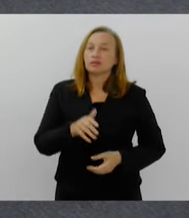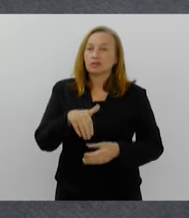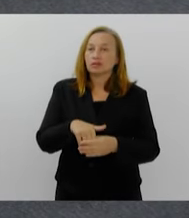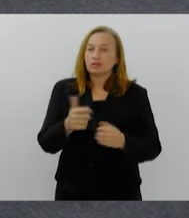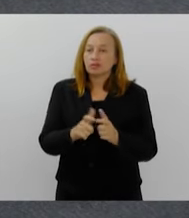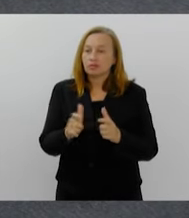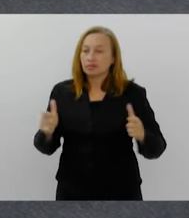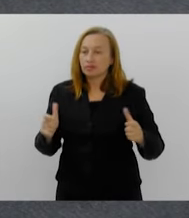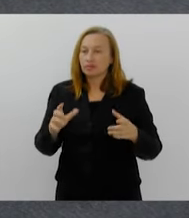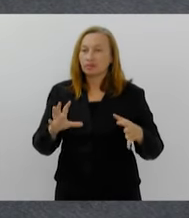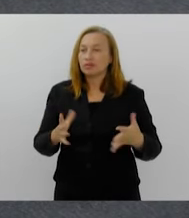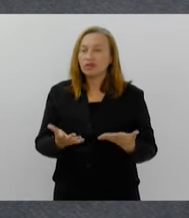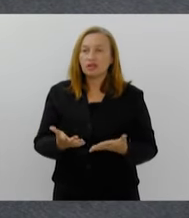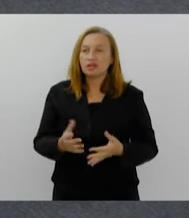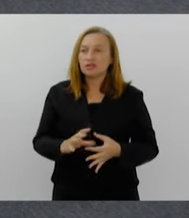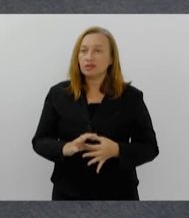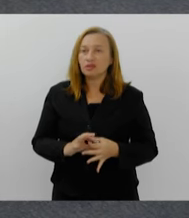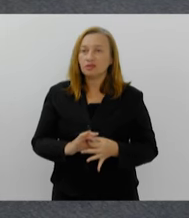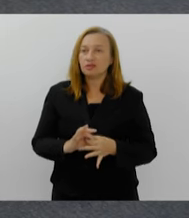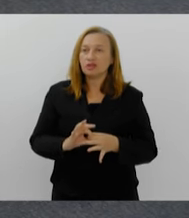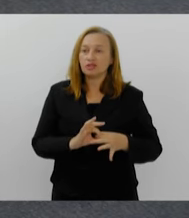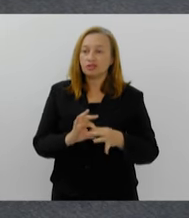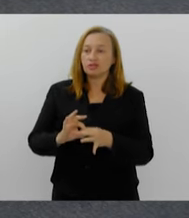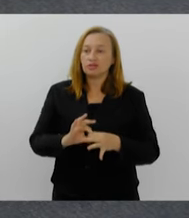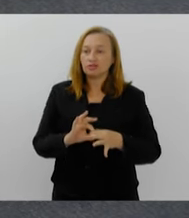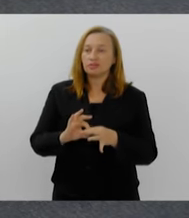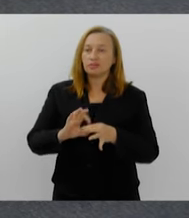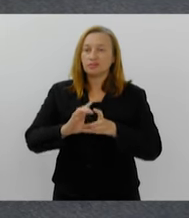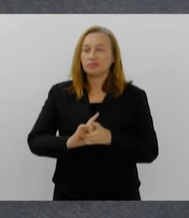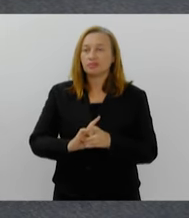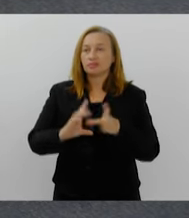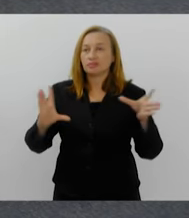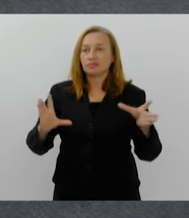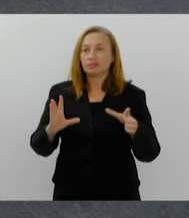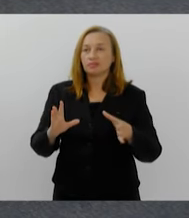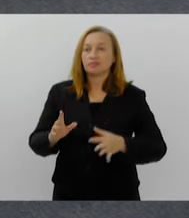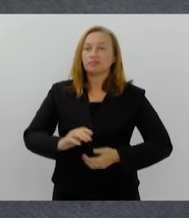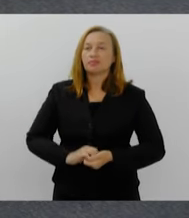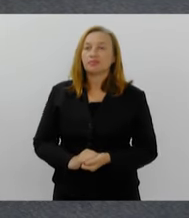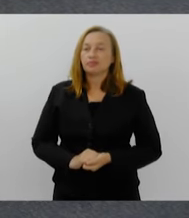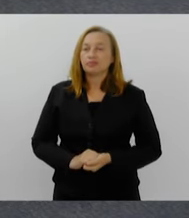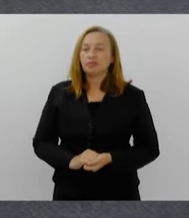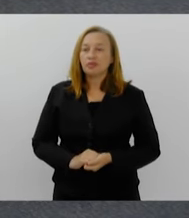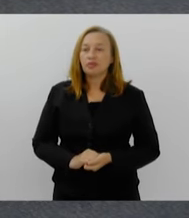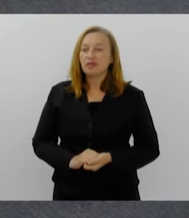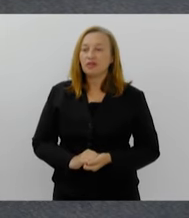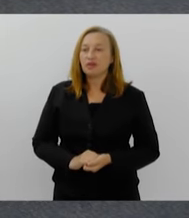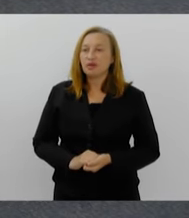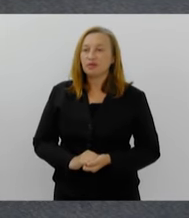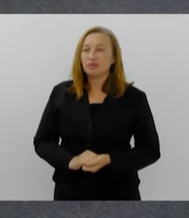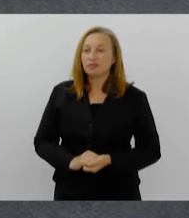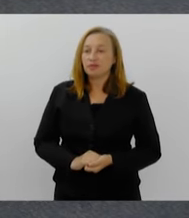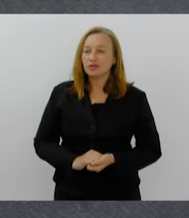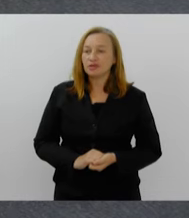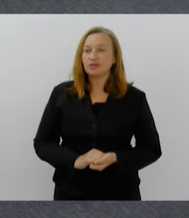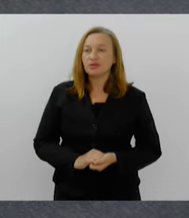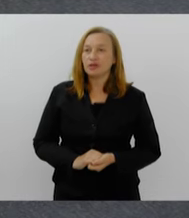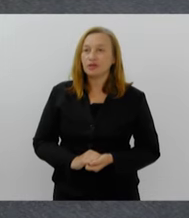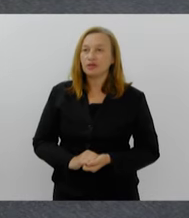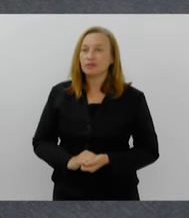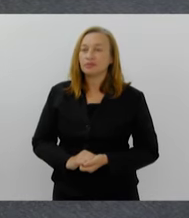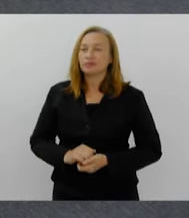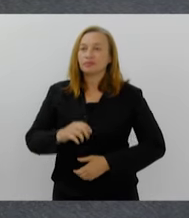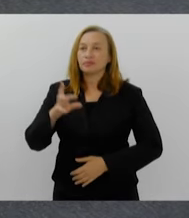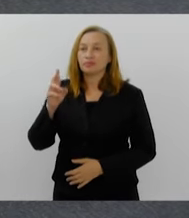ampla aliança do campo democrático e popular. No domingo, Rodrigo Neves se sagrou